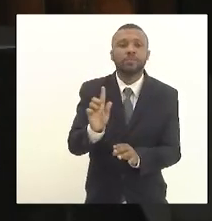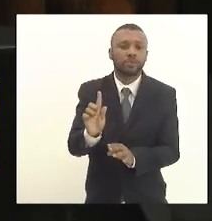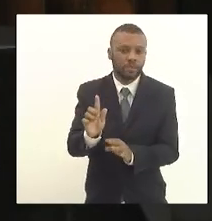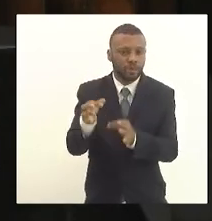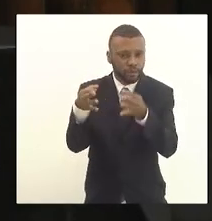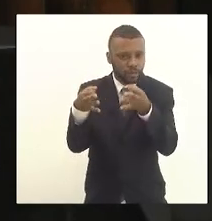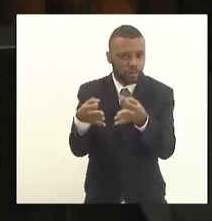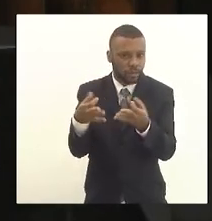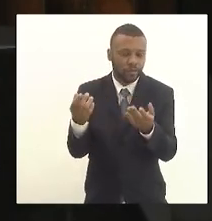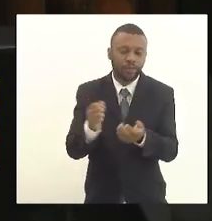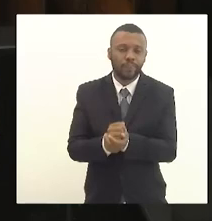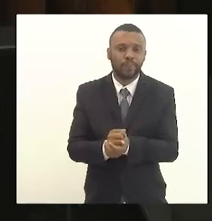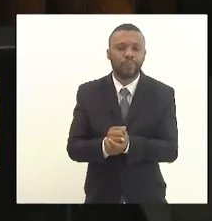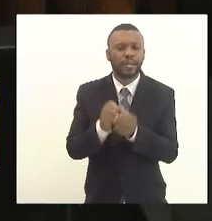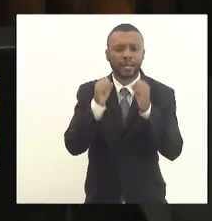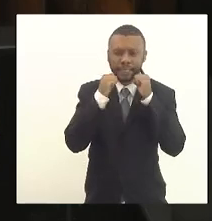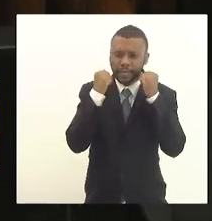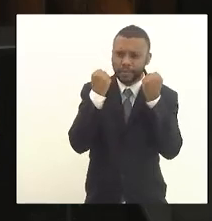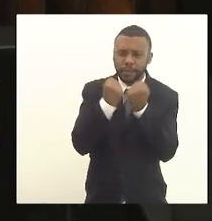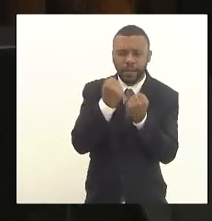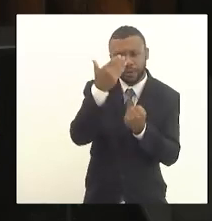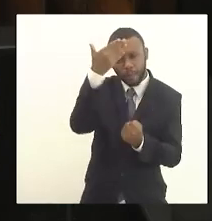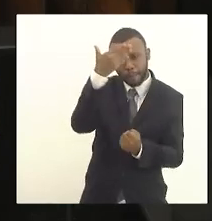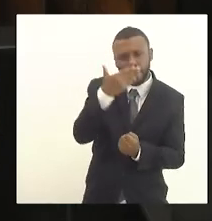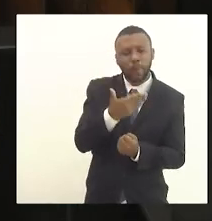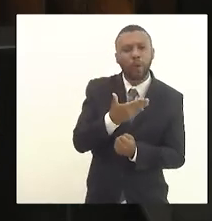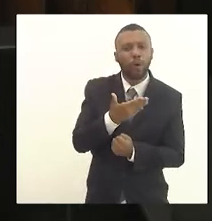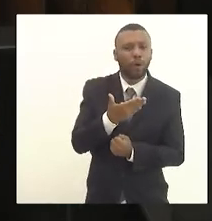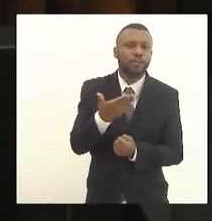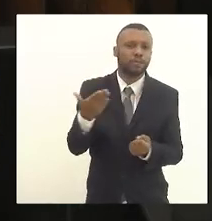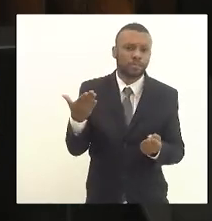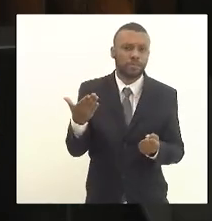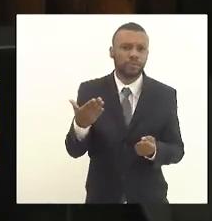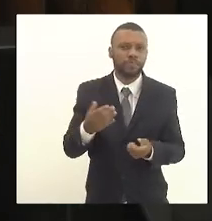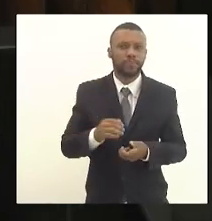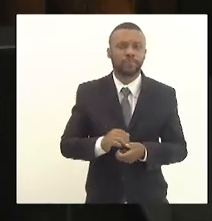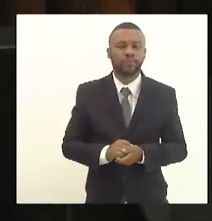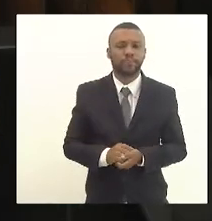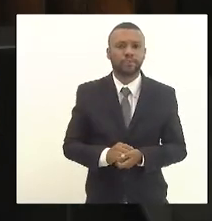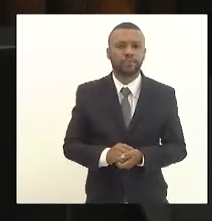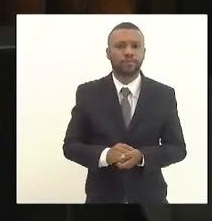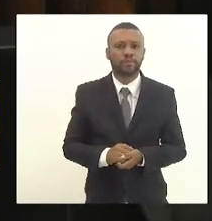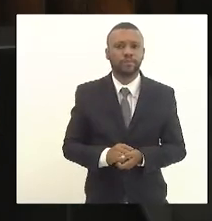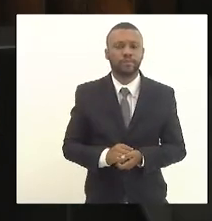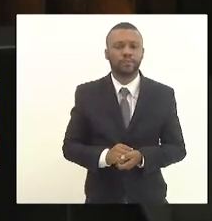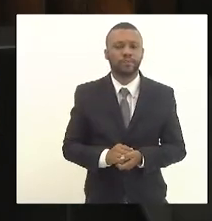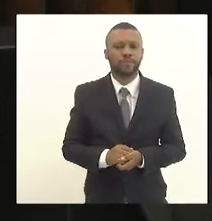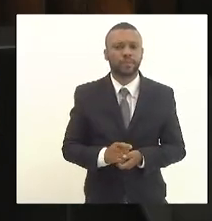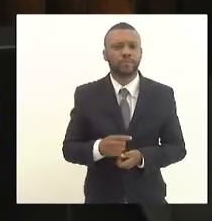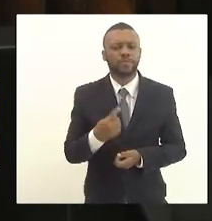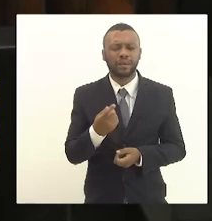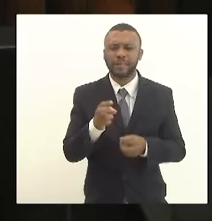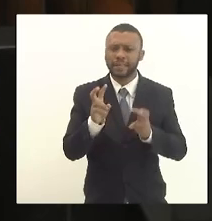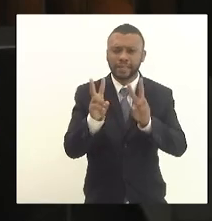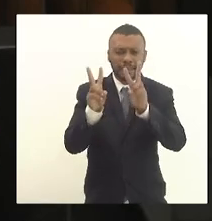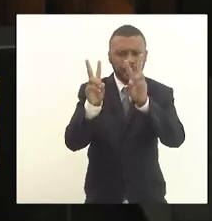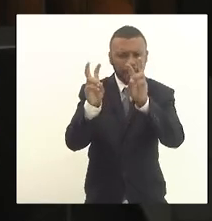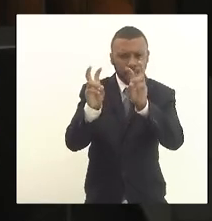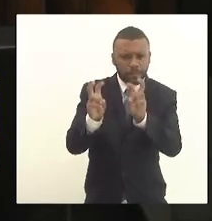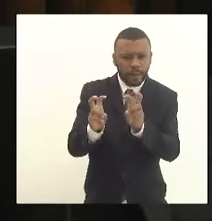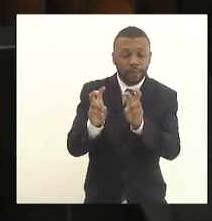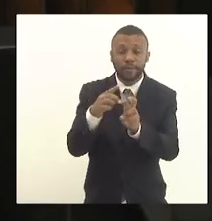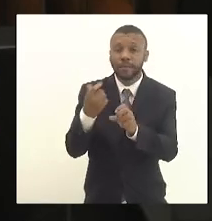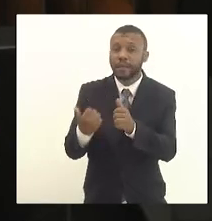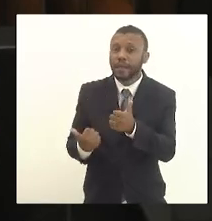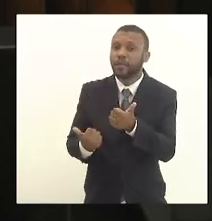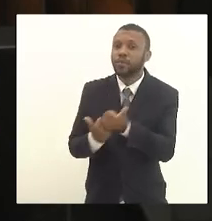Este seminário aqui mostra isso. A nossa Fórum de Desenvolvimento já está com esse tema há muito tempo, a nossa assessoria